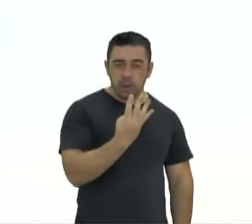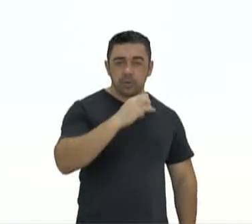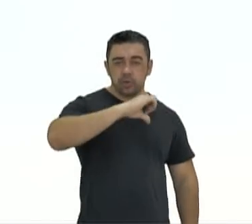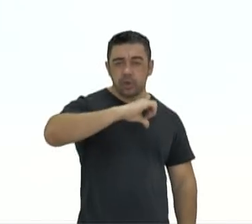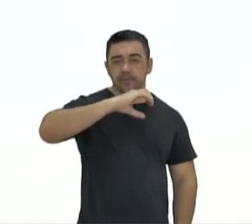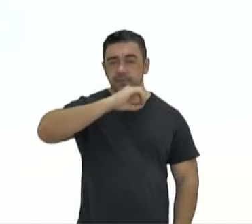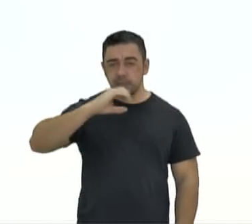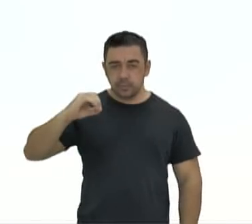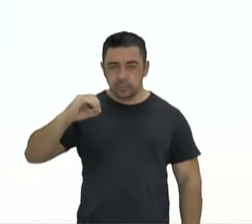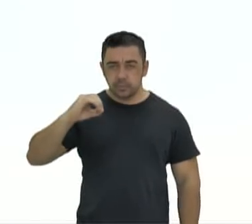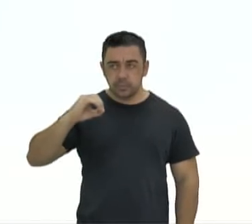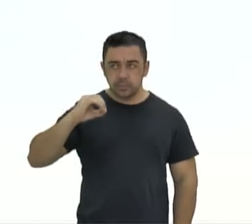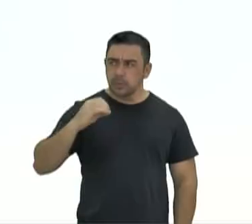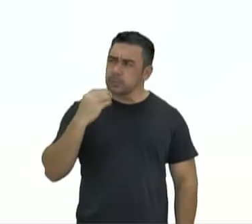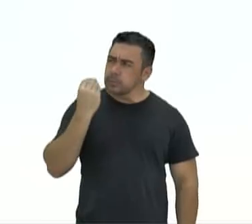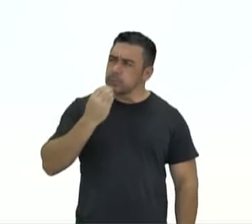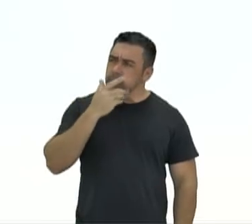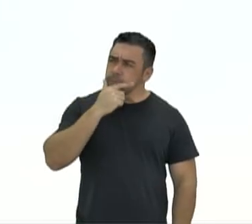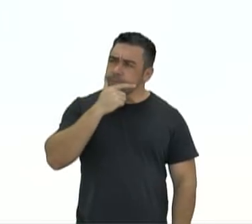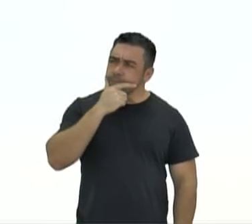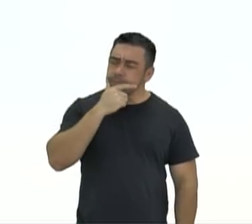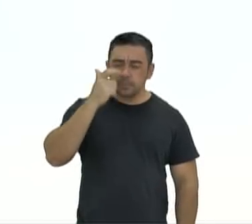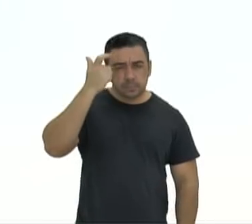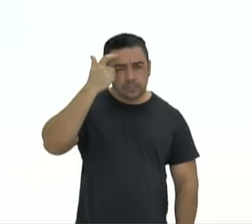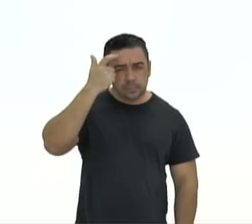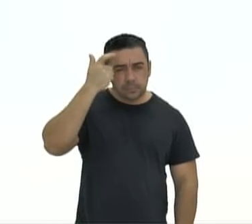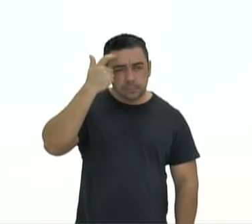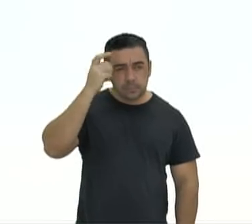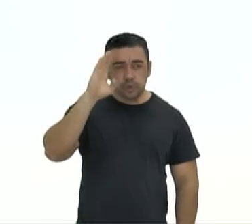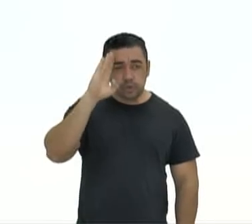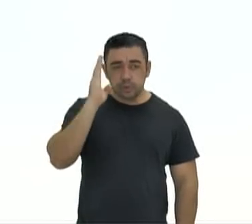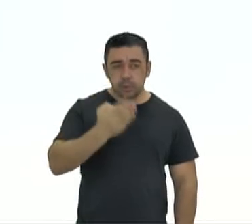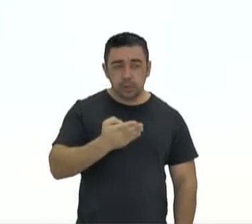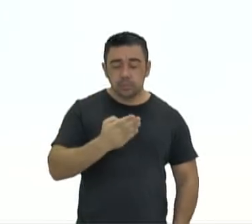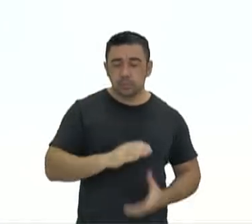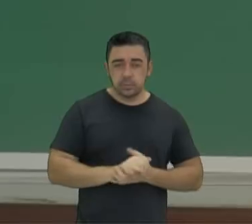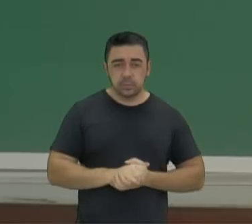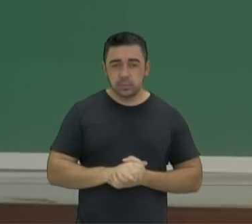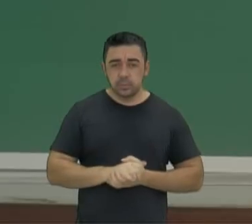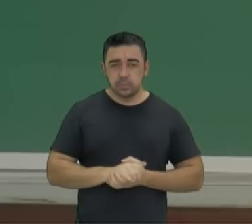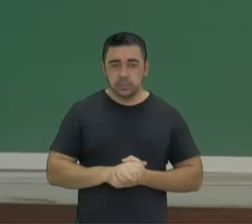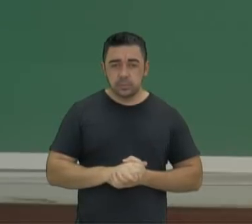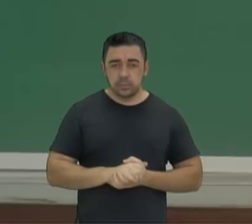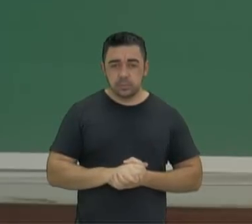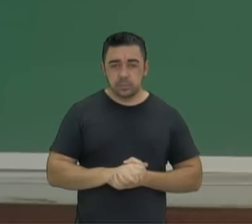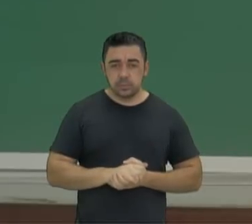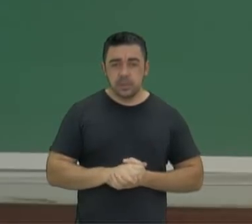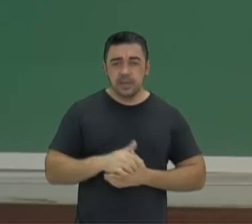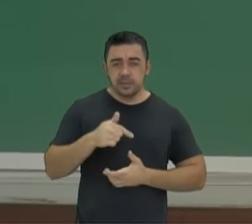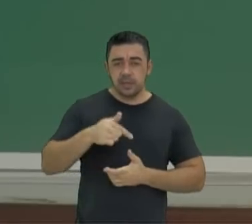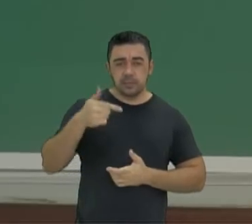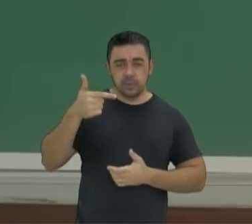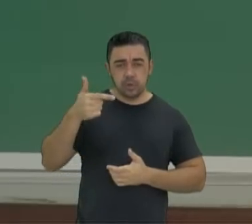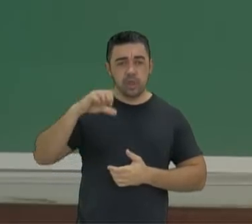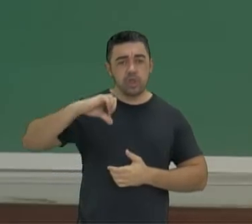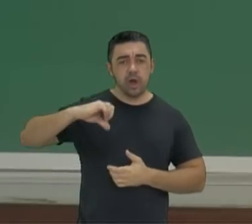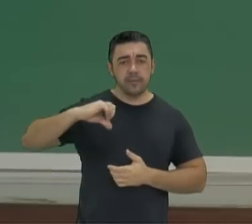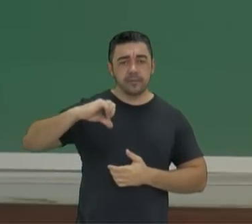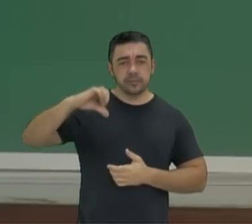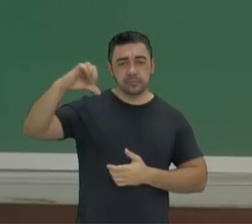4.900. Professora, me ensina a fazer cálculo mental? Aqui ainda é meio direto, né, gente? Porque, olha, se eu fizer 7 mais 2, 9. Então, vai